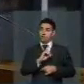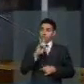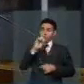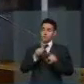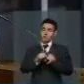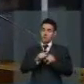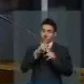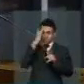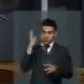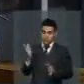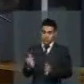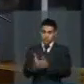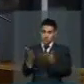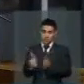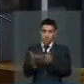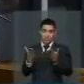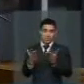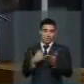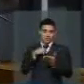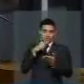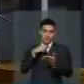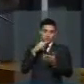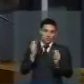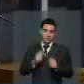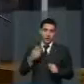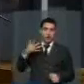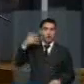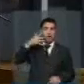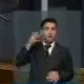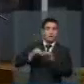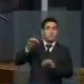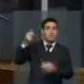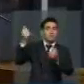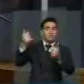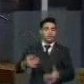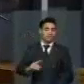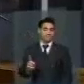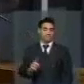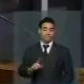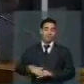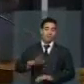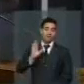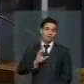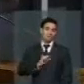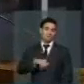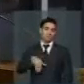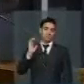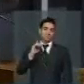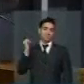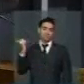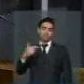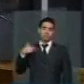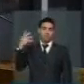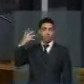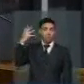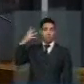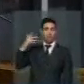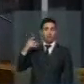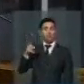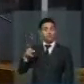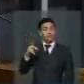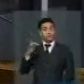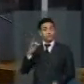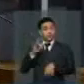não pode ser expresso em um pronunciamento. Esse amor divino que tocou o seu coração serviu